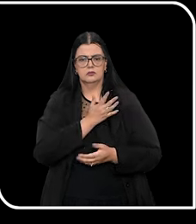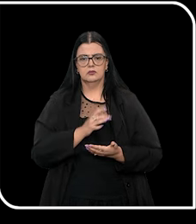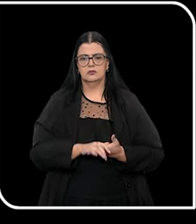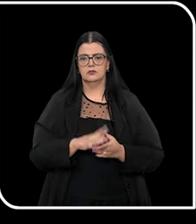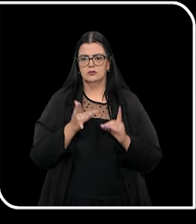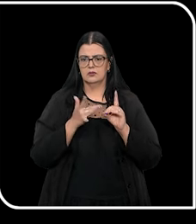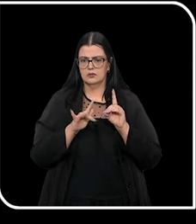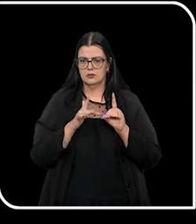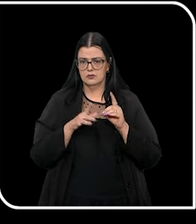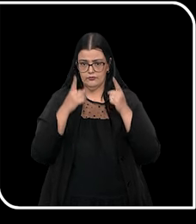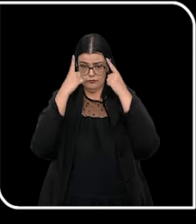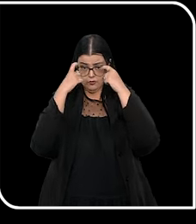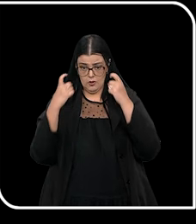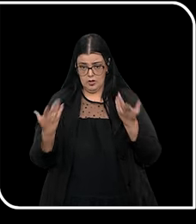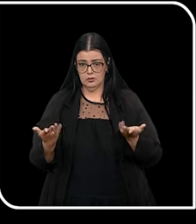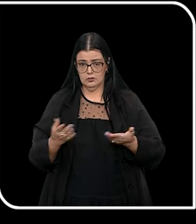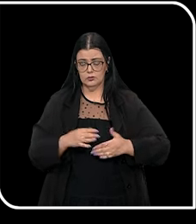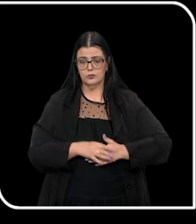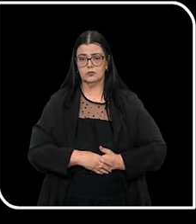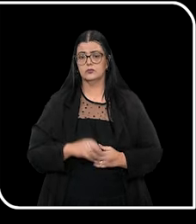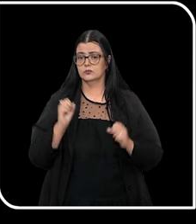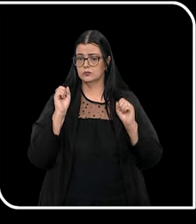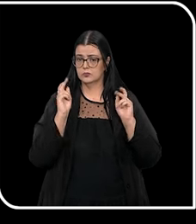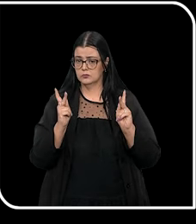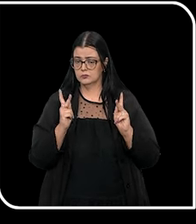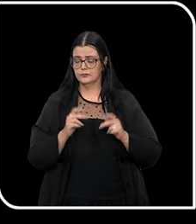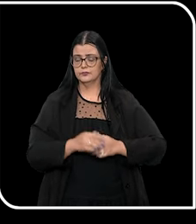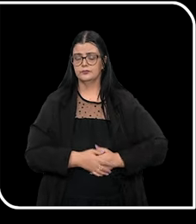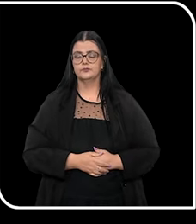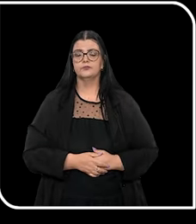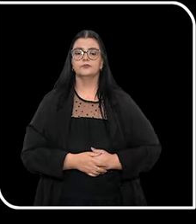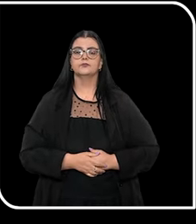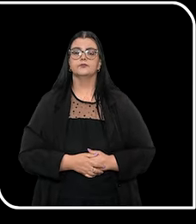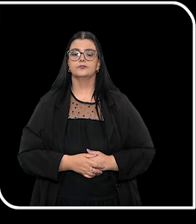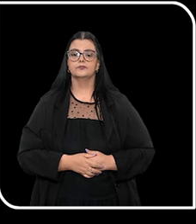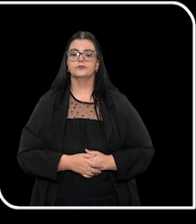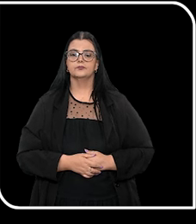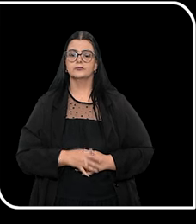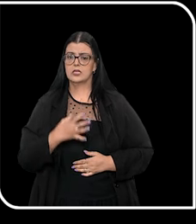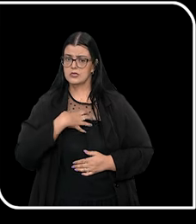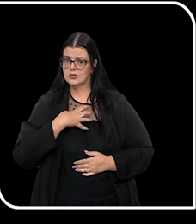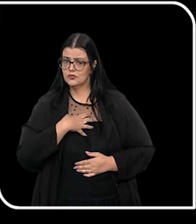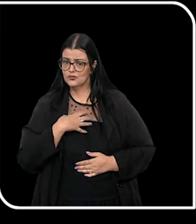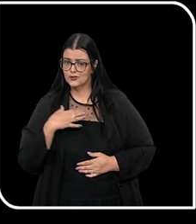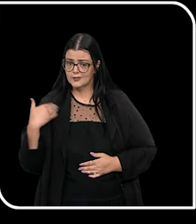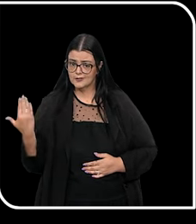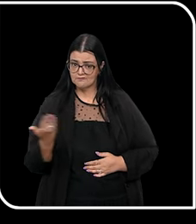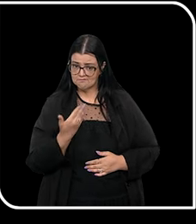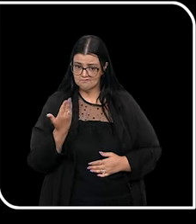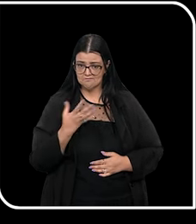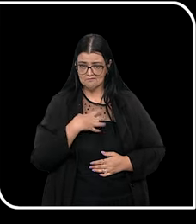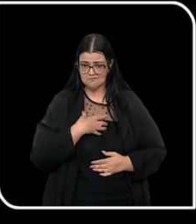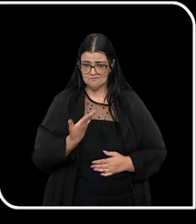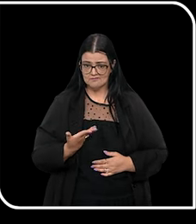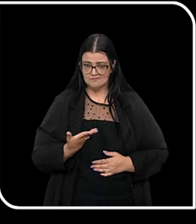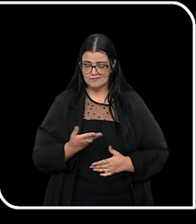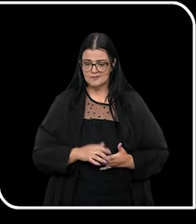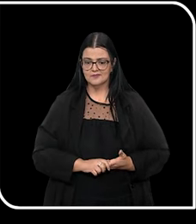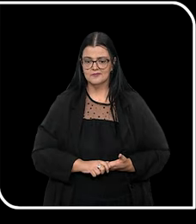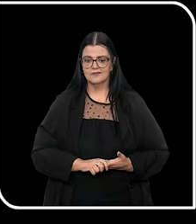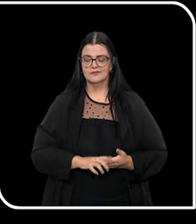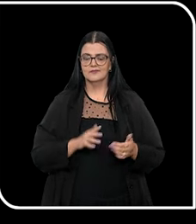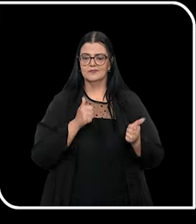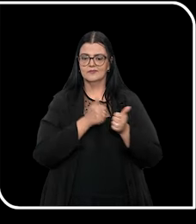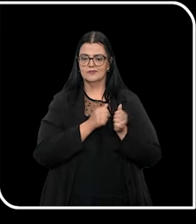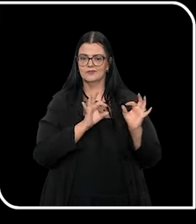capacitista eu tô sendo violento Ok fazendo sentido para vocês eu